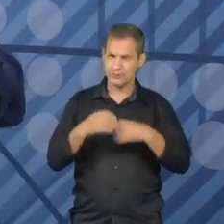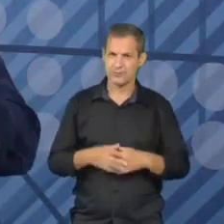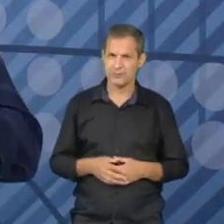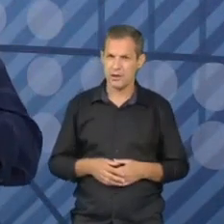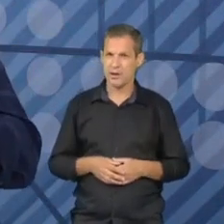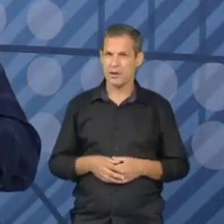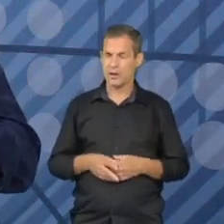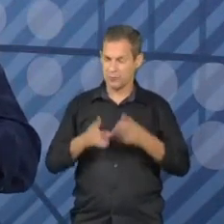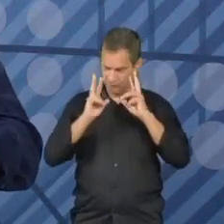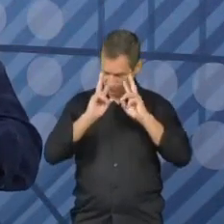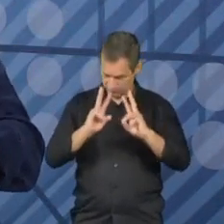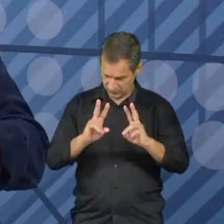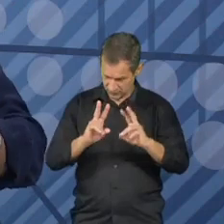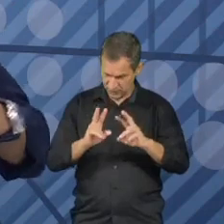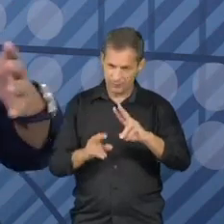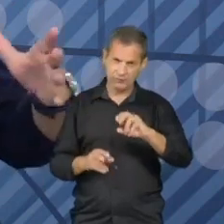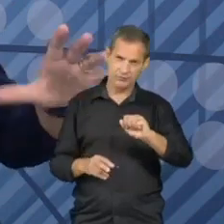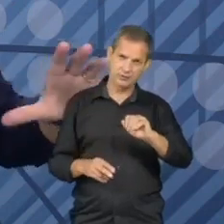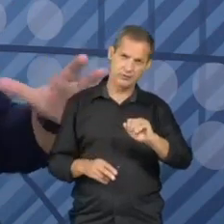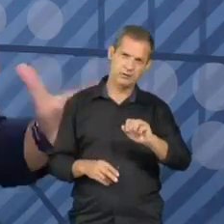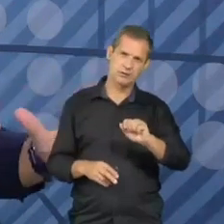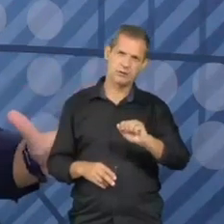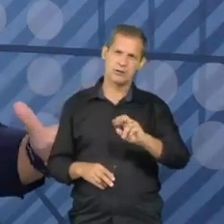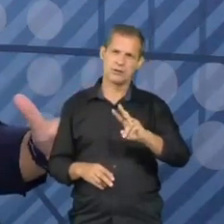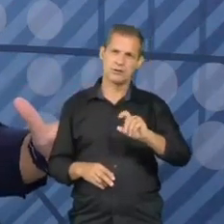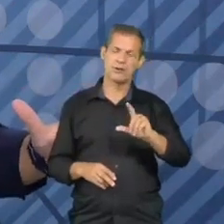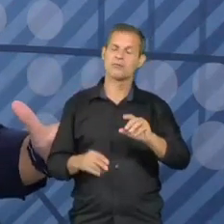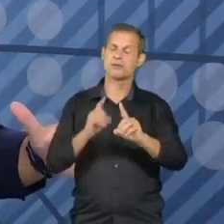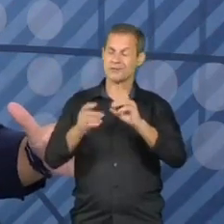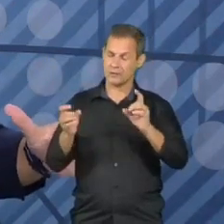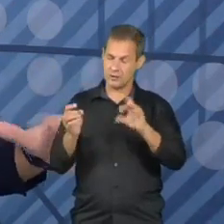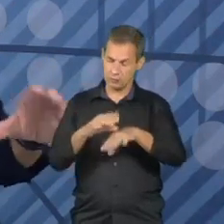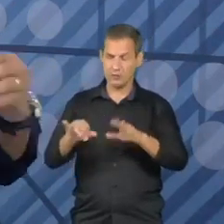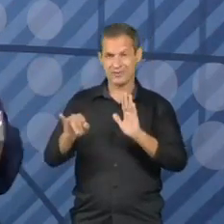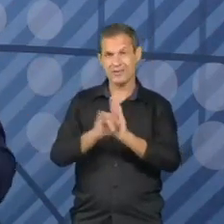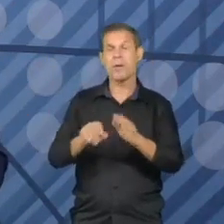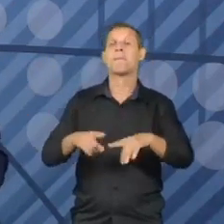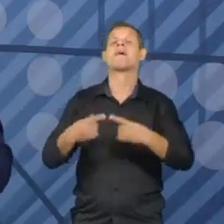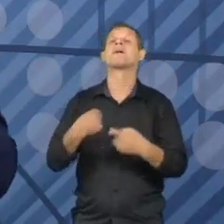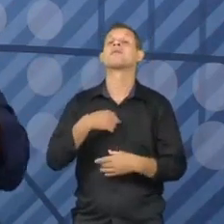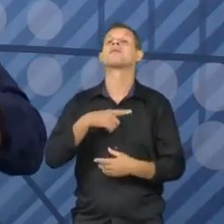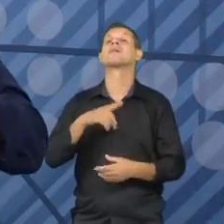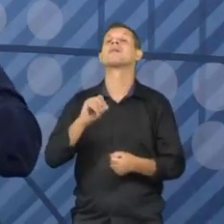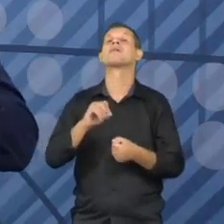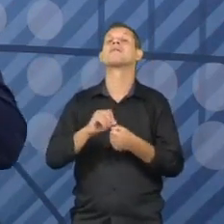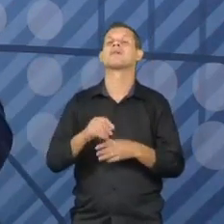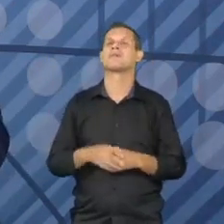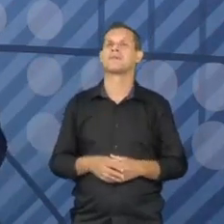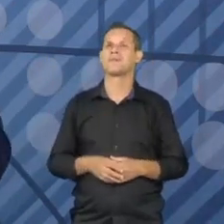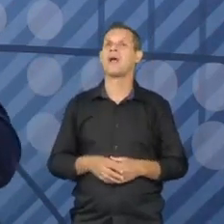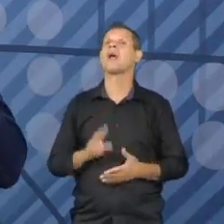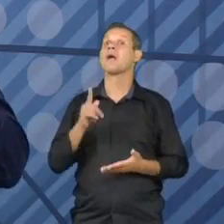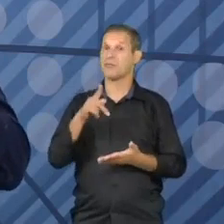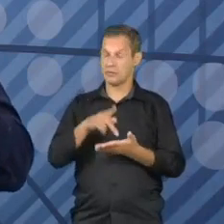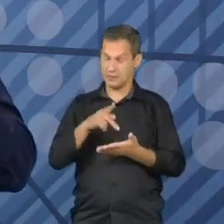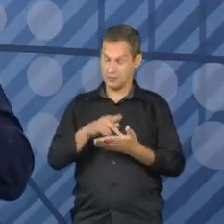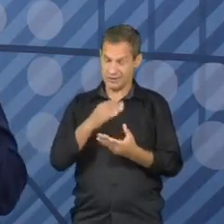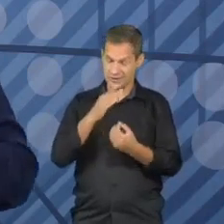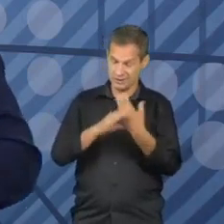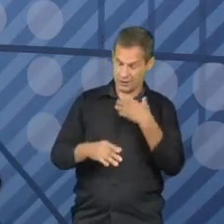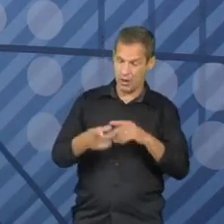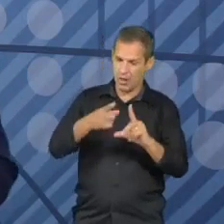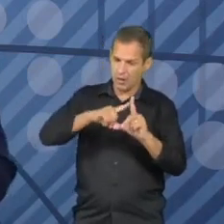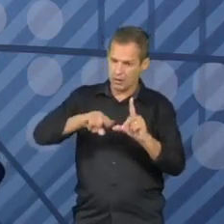vi qual é a minha variável, e aí esses dados já estão prontos, já foram levantados. O que eu tenho que fazer é, realmente, gerar minha